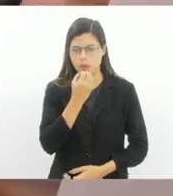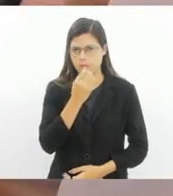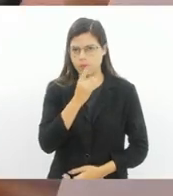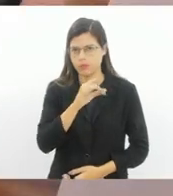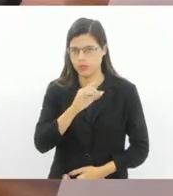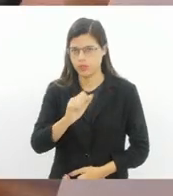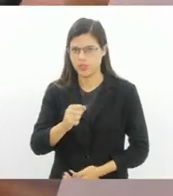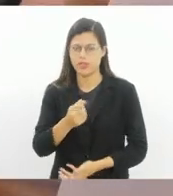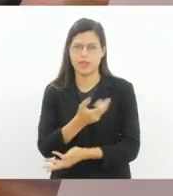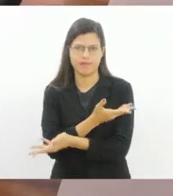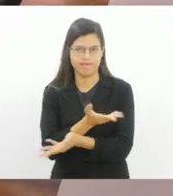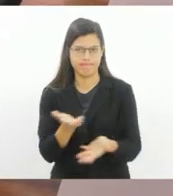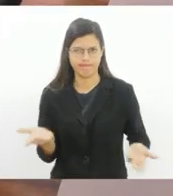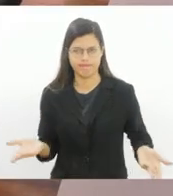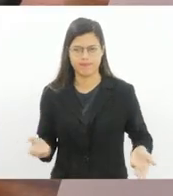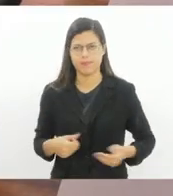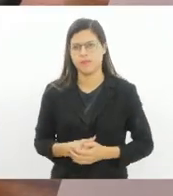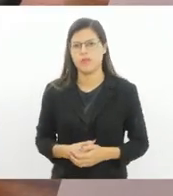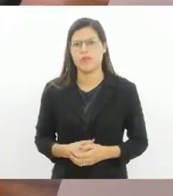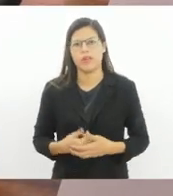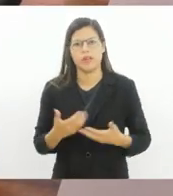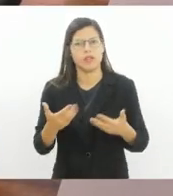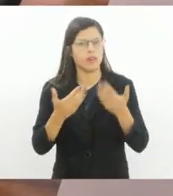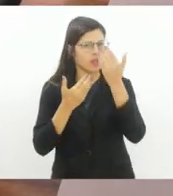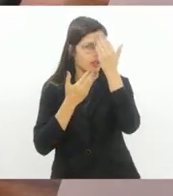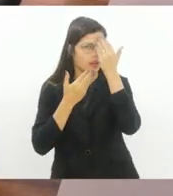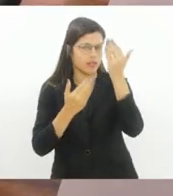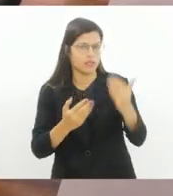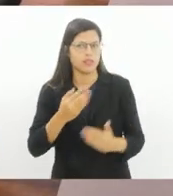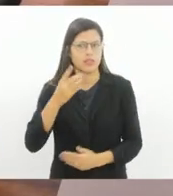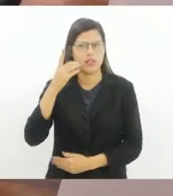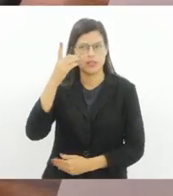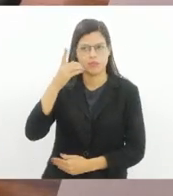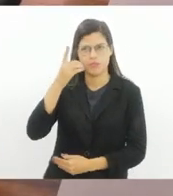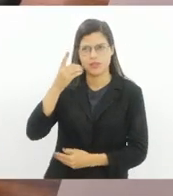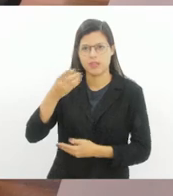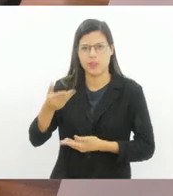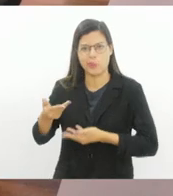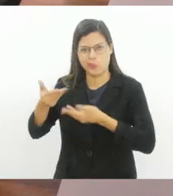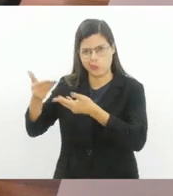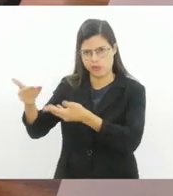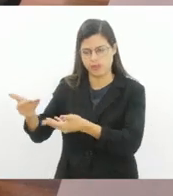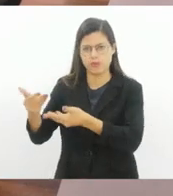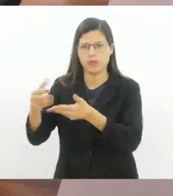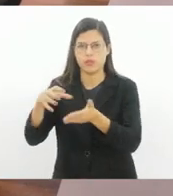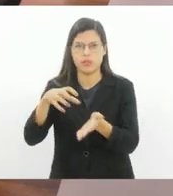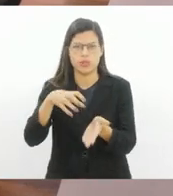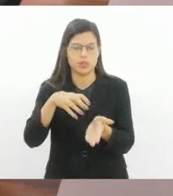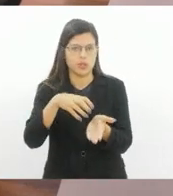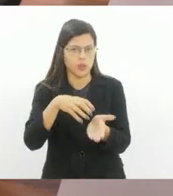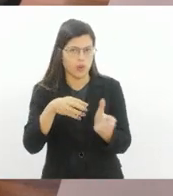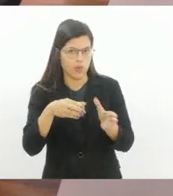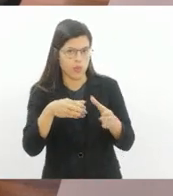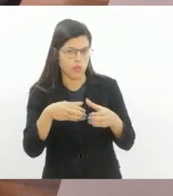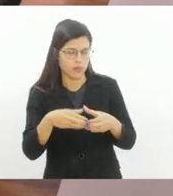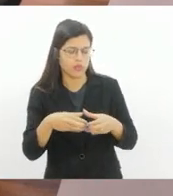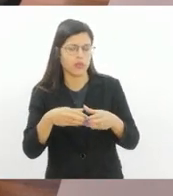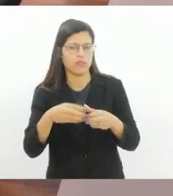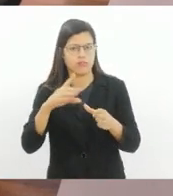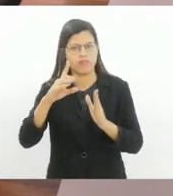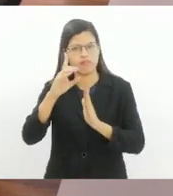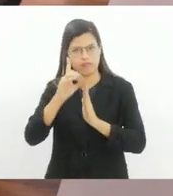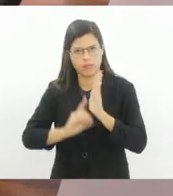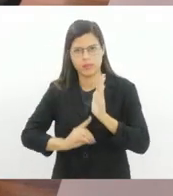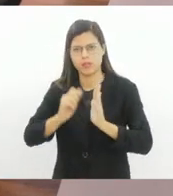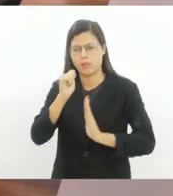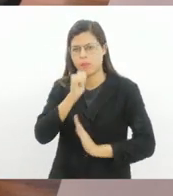e todas. Eu gostaria de agradecer a deputada o convite, a Comissão de Direitos da Mulher da Leste também, a equipe